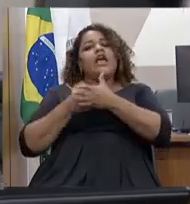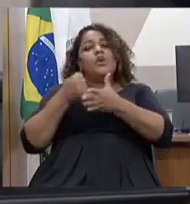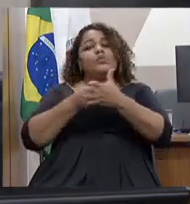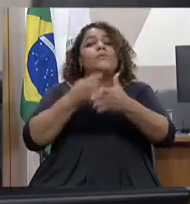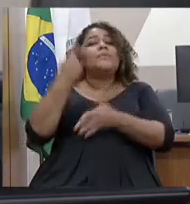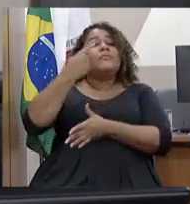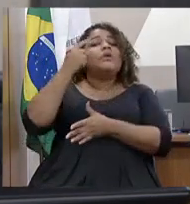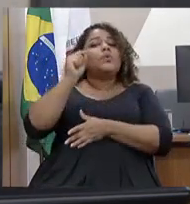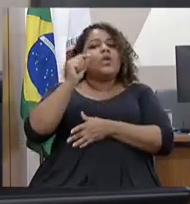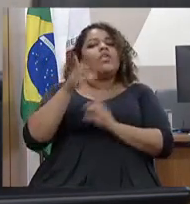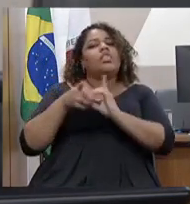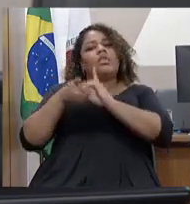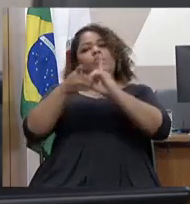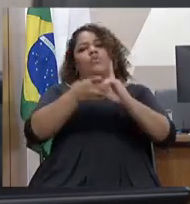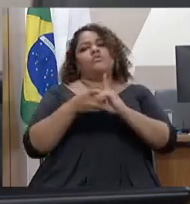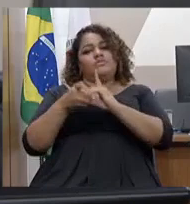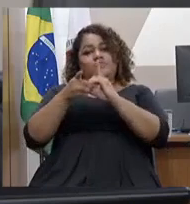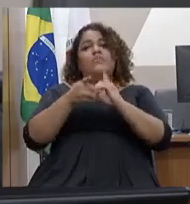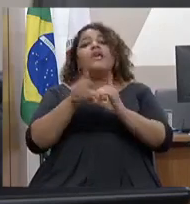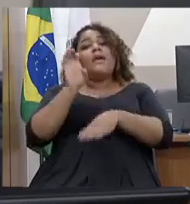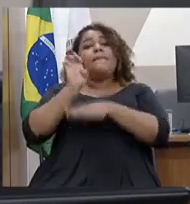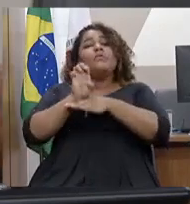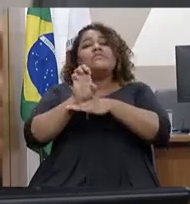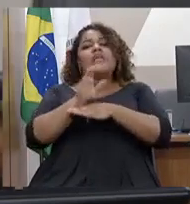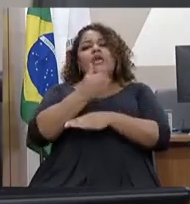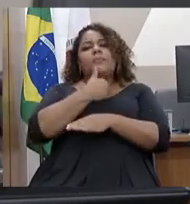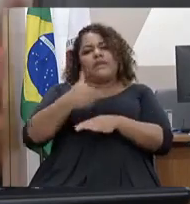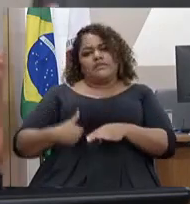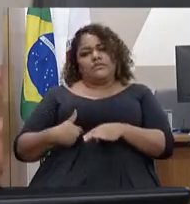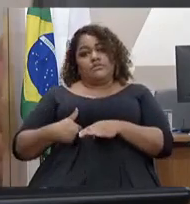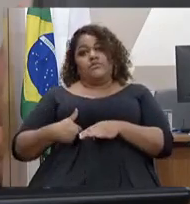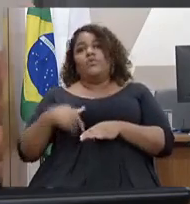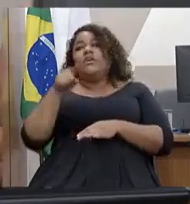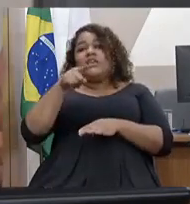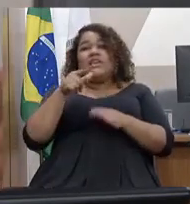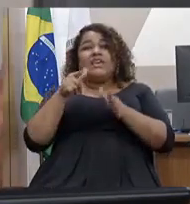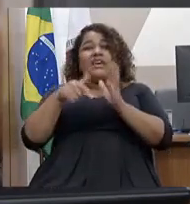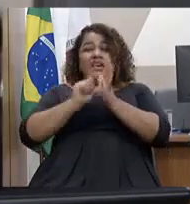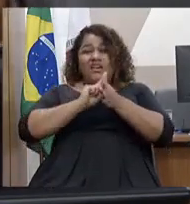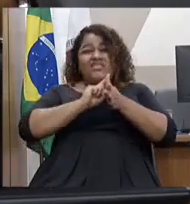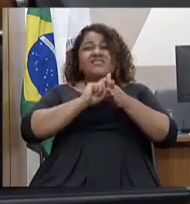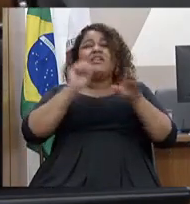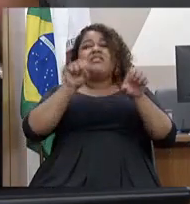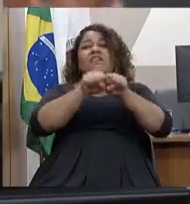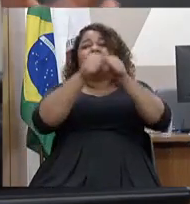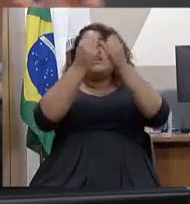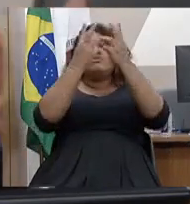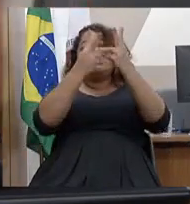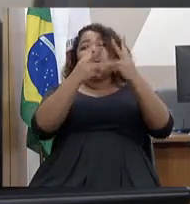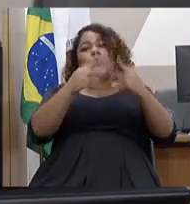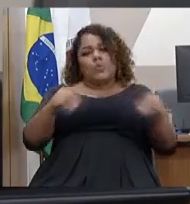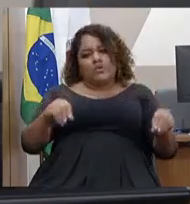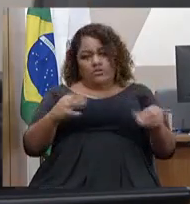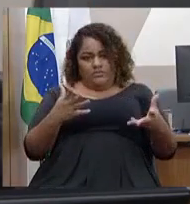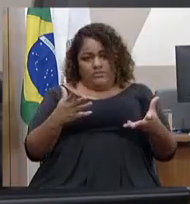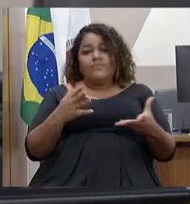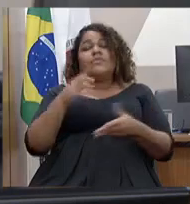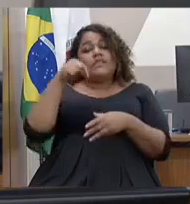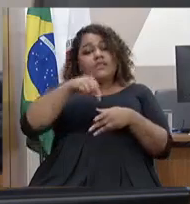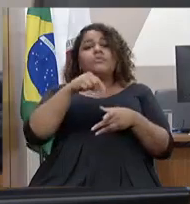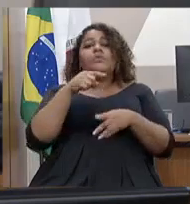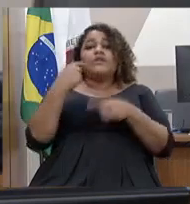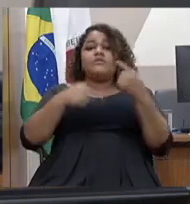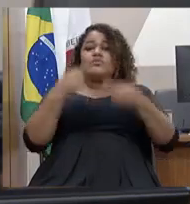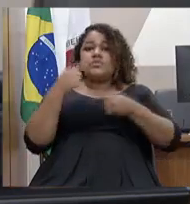pelo foi desmatelado e é essa recuperação de estado que nós estamos discutindo aqui é a democracia o estado